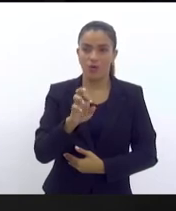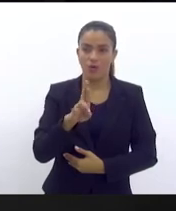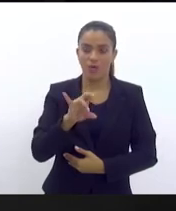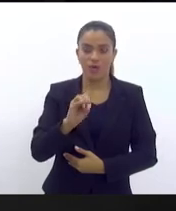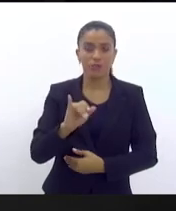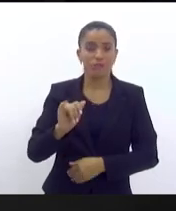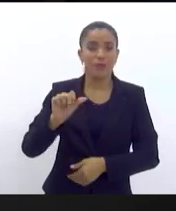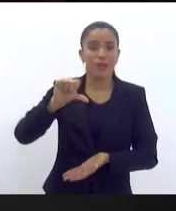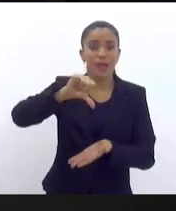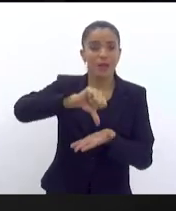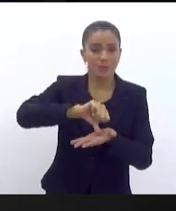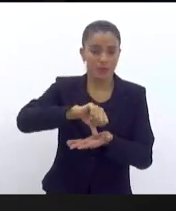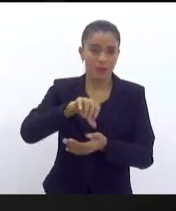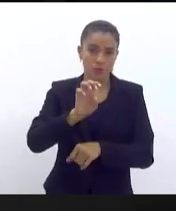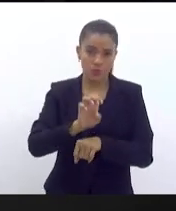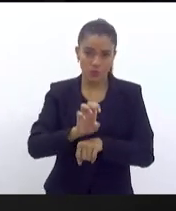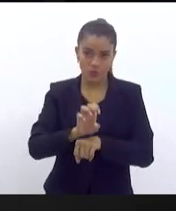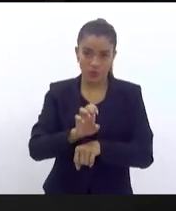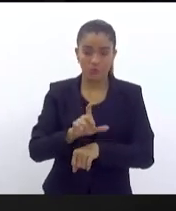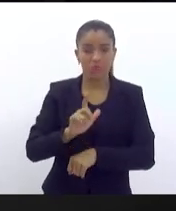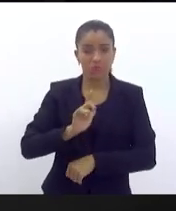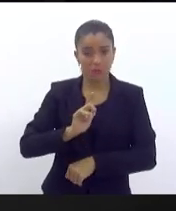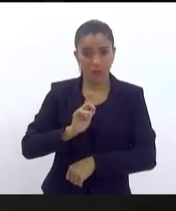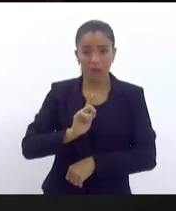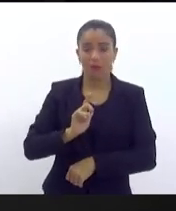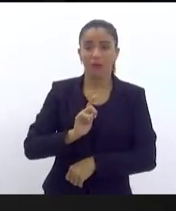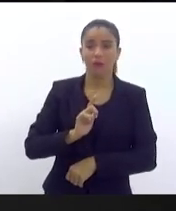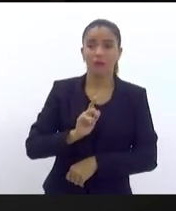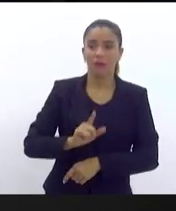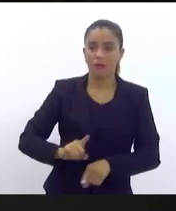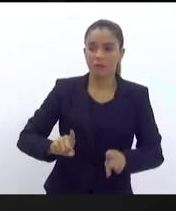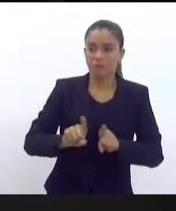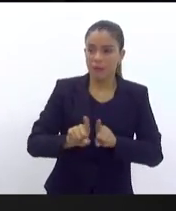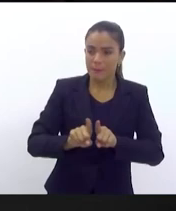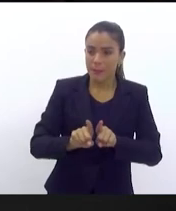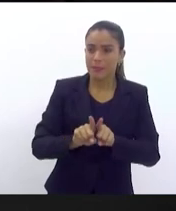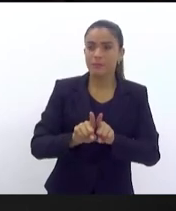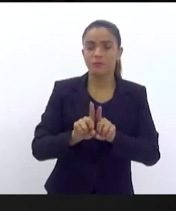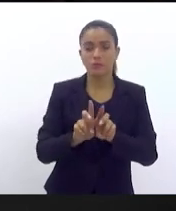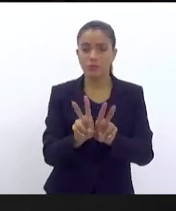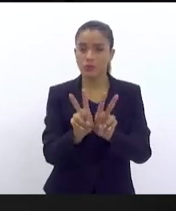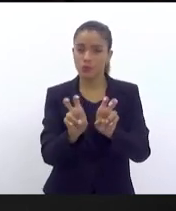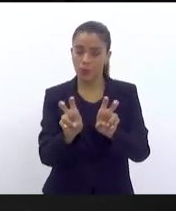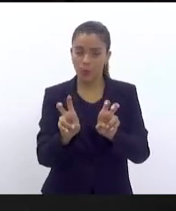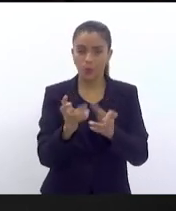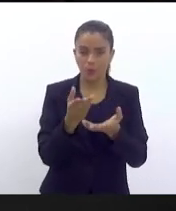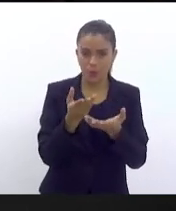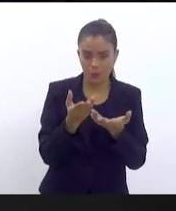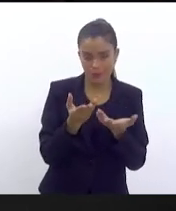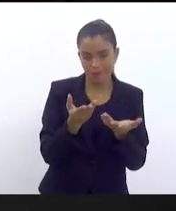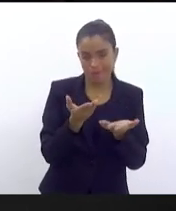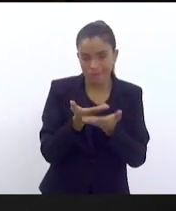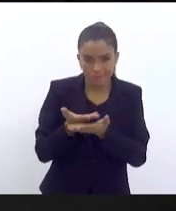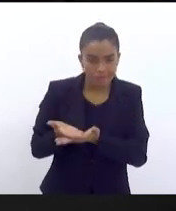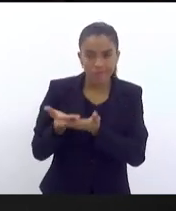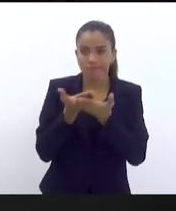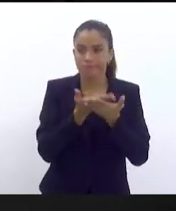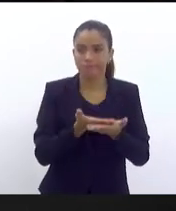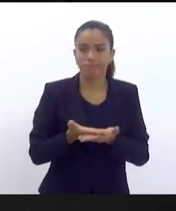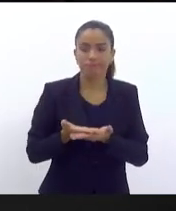nosso estado que tem também debruçado muito sobre esse assunto e tem